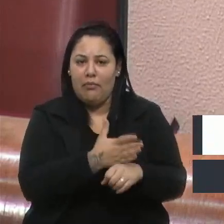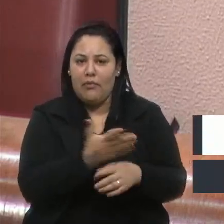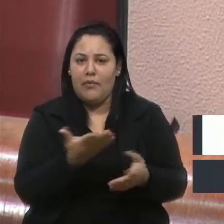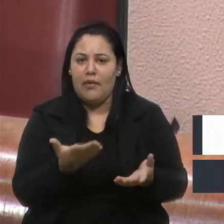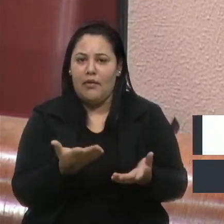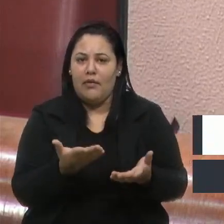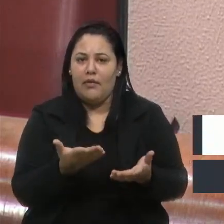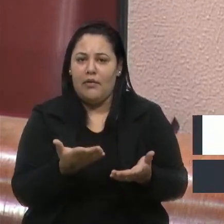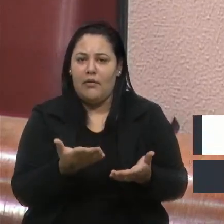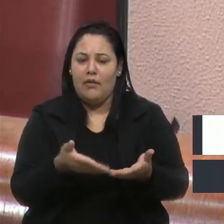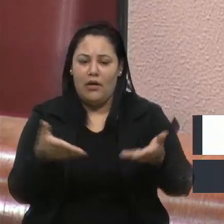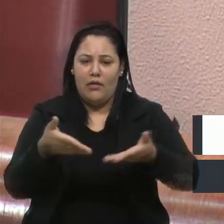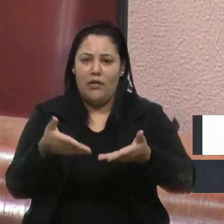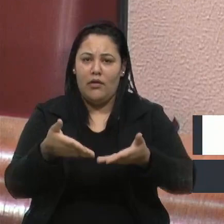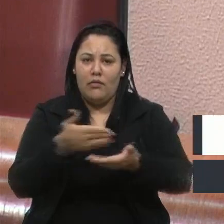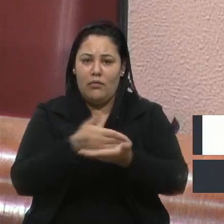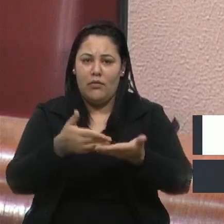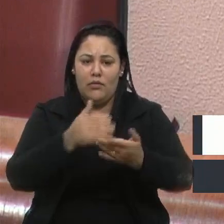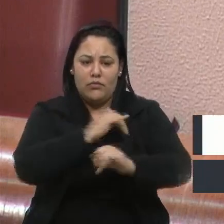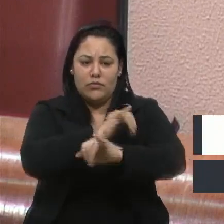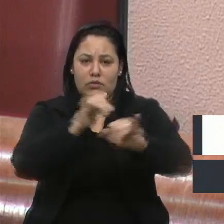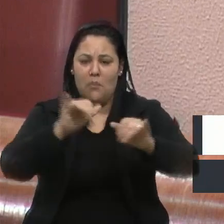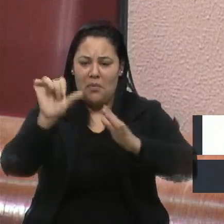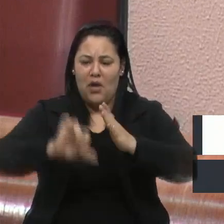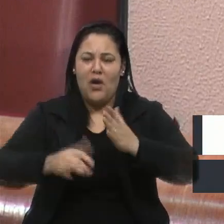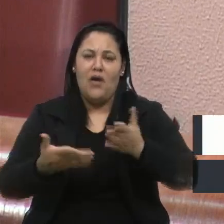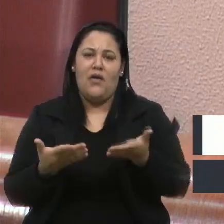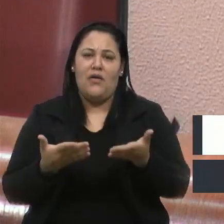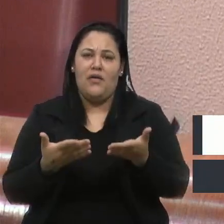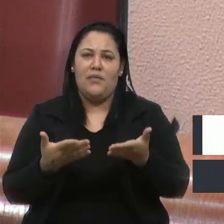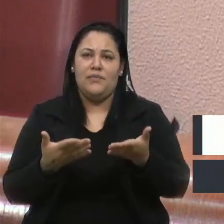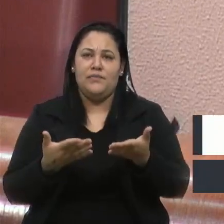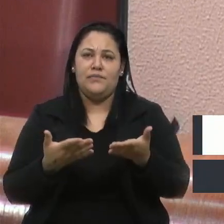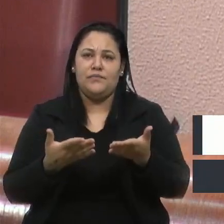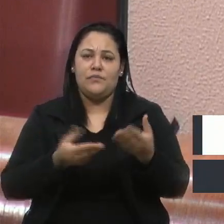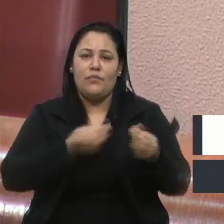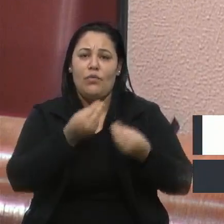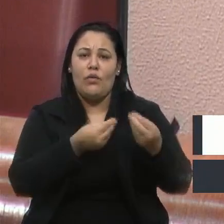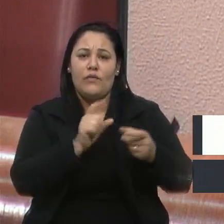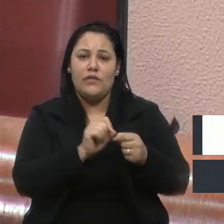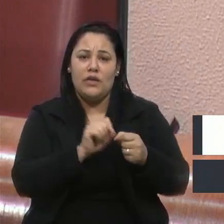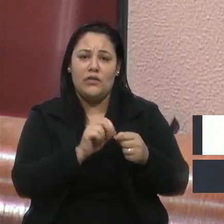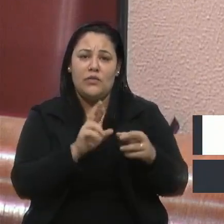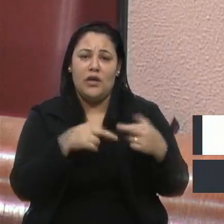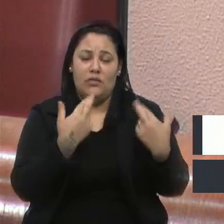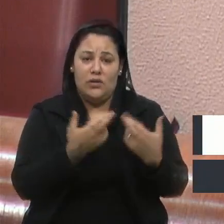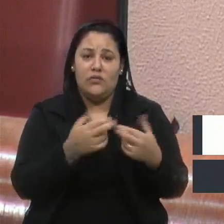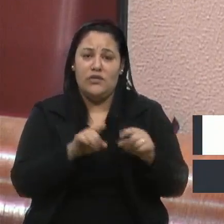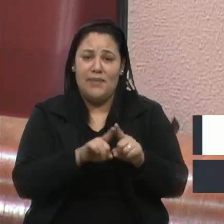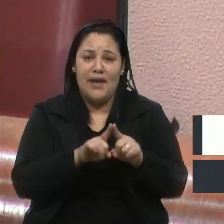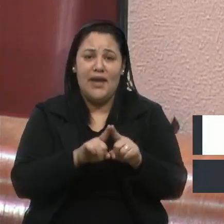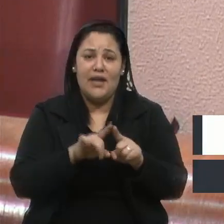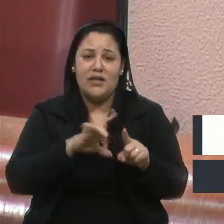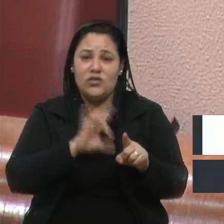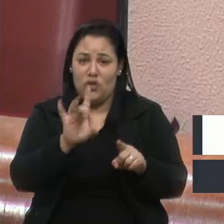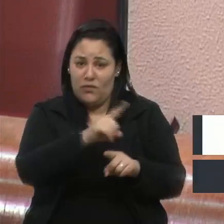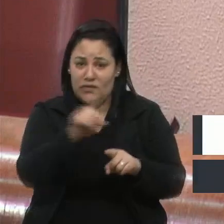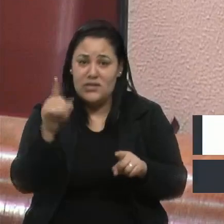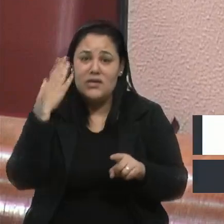a vir as notícias pior, que o Confas fez uma reunião aí, e só para ter uma ideia, de